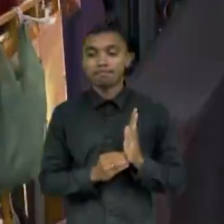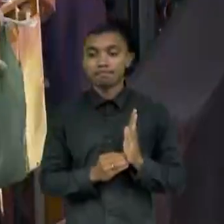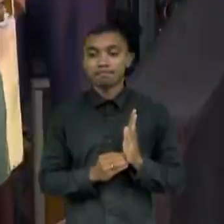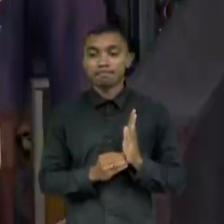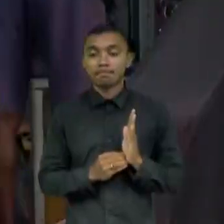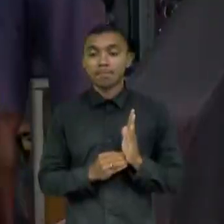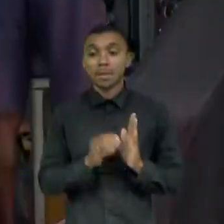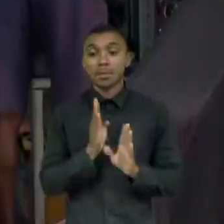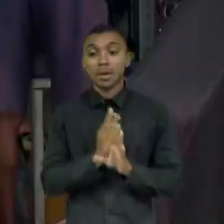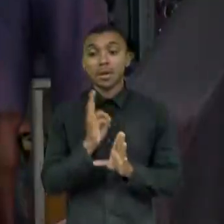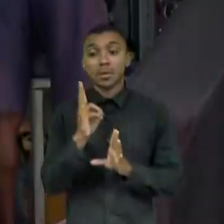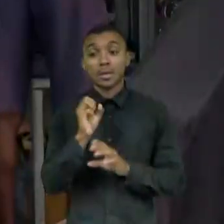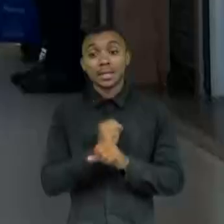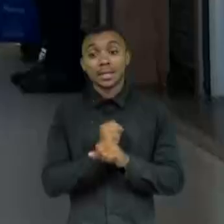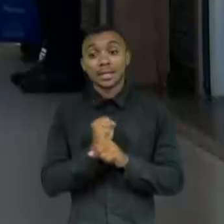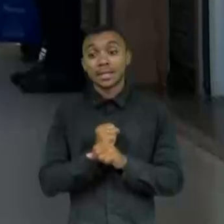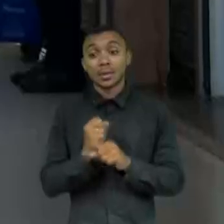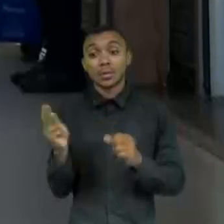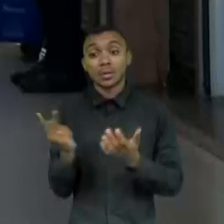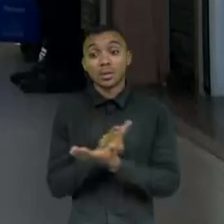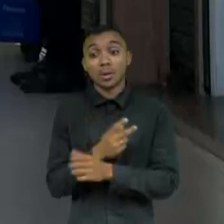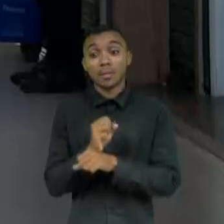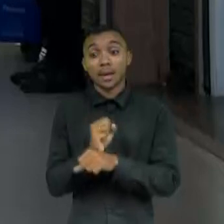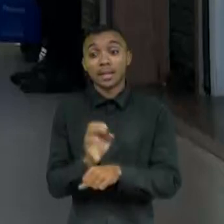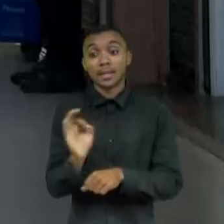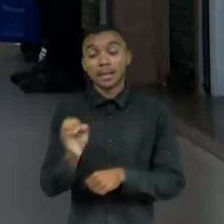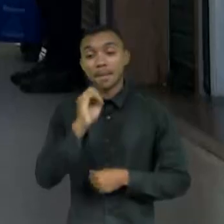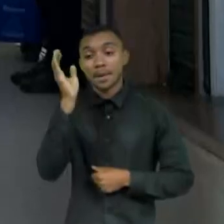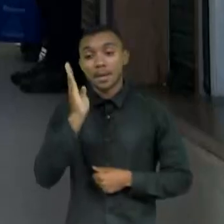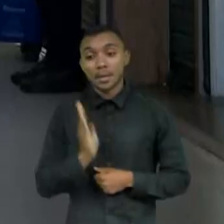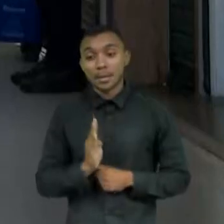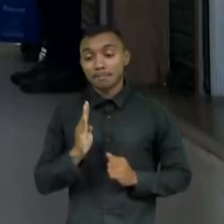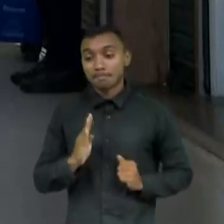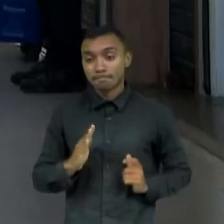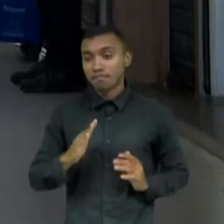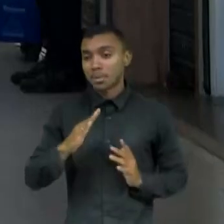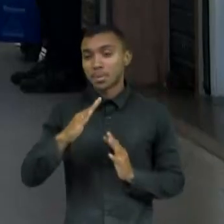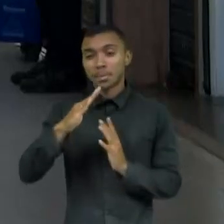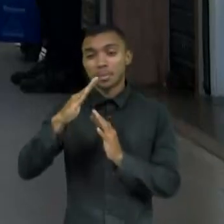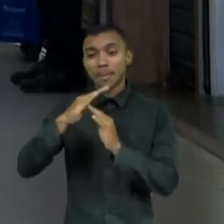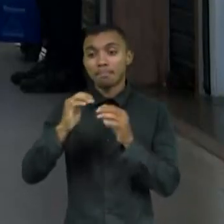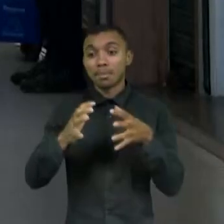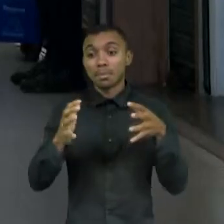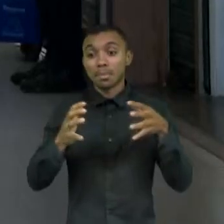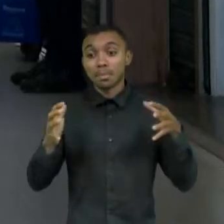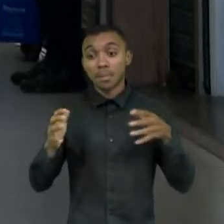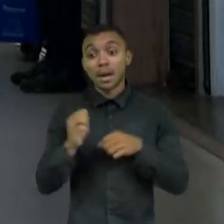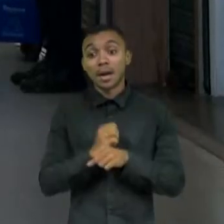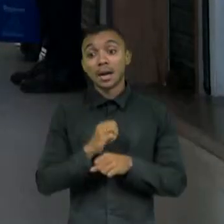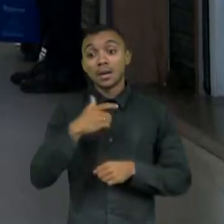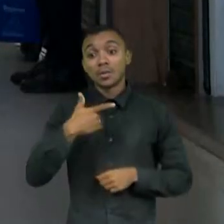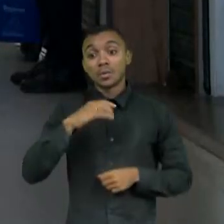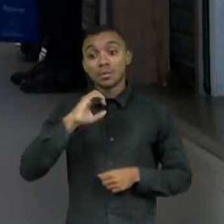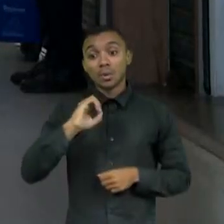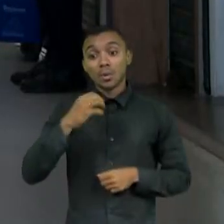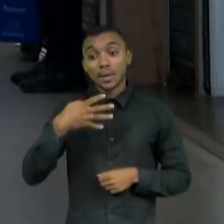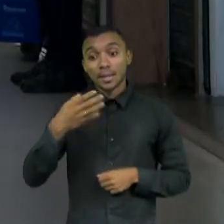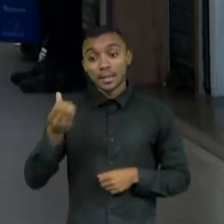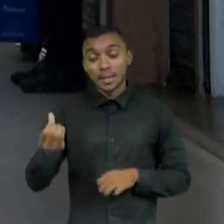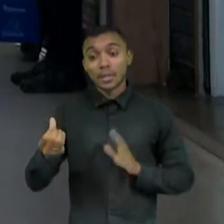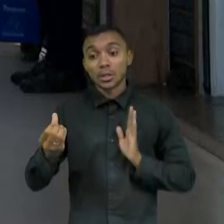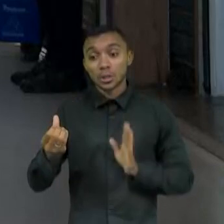por 2 anos consecutivos. O Brasil deve atingir o pico populacional em 2046 e entrar